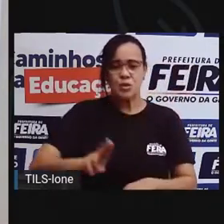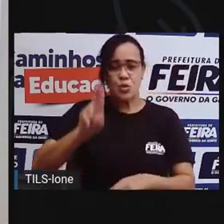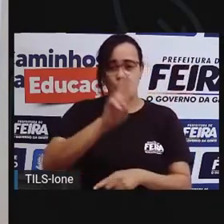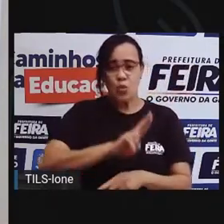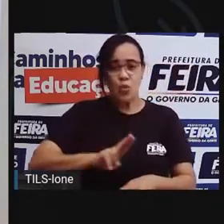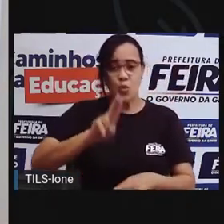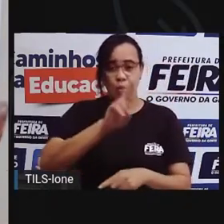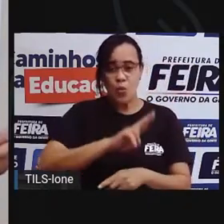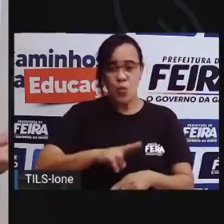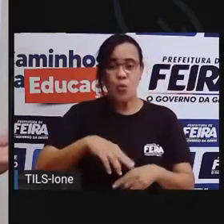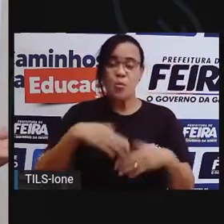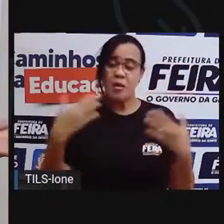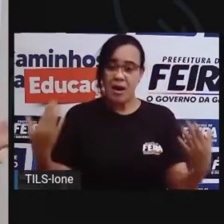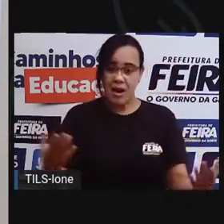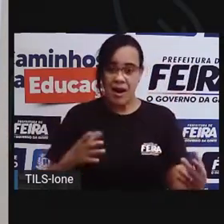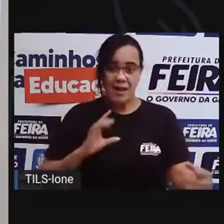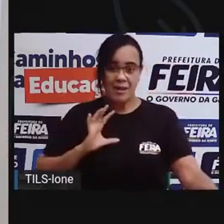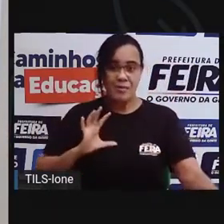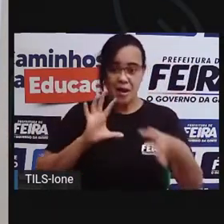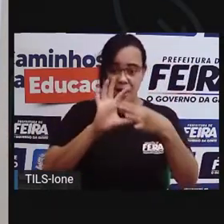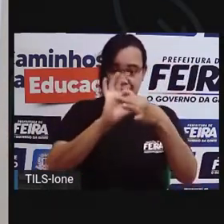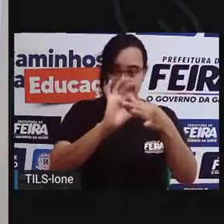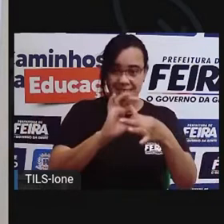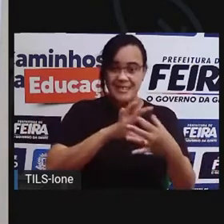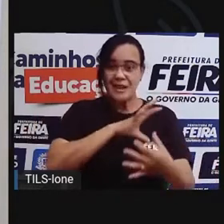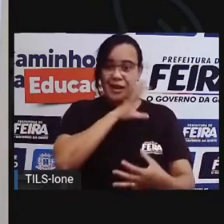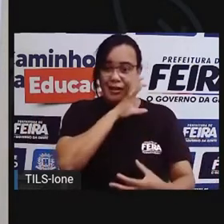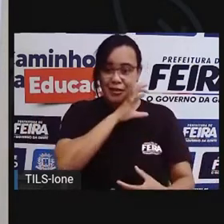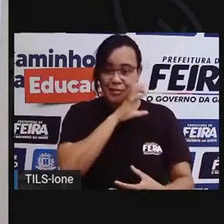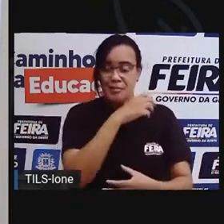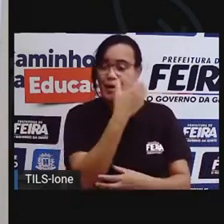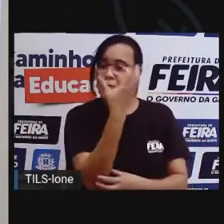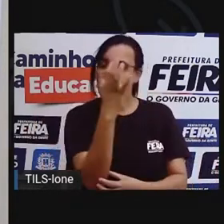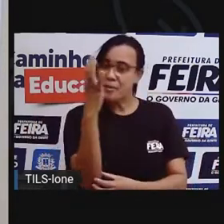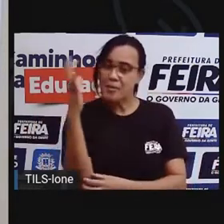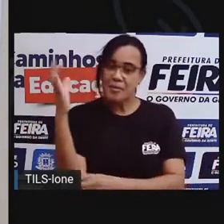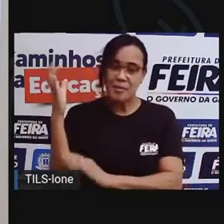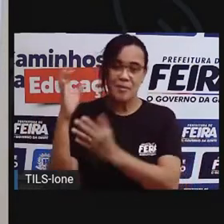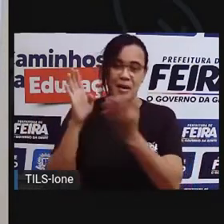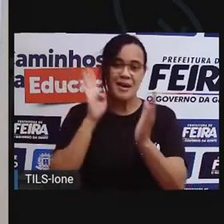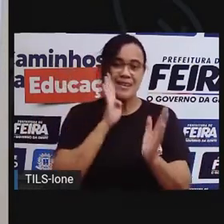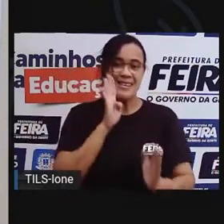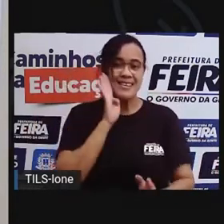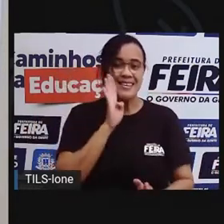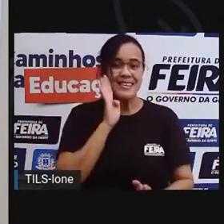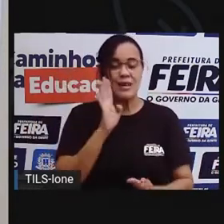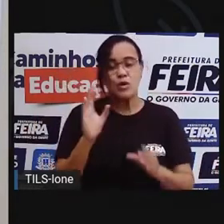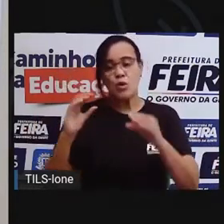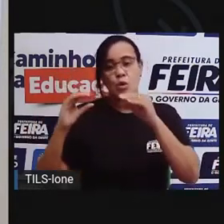justamente para se conectar com os animais e com a natureza. Que legal. Olha o som deles.